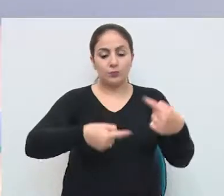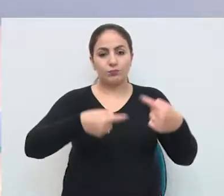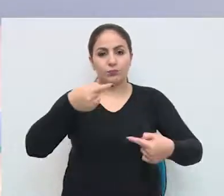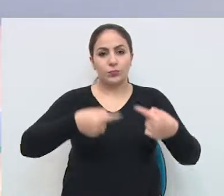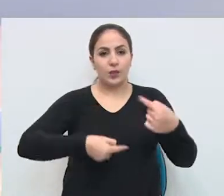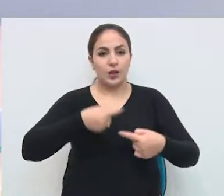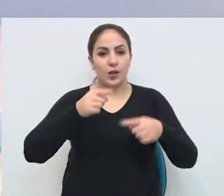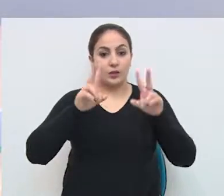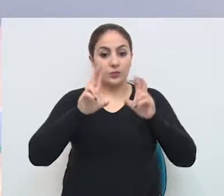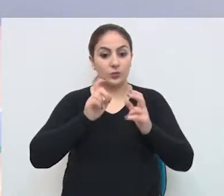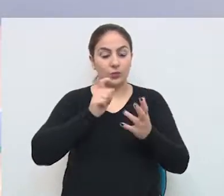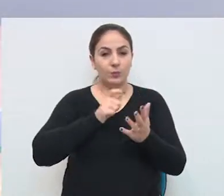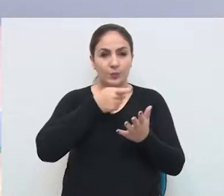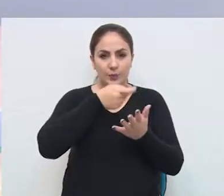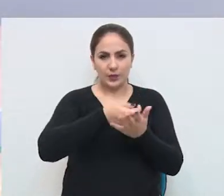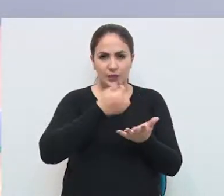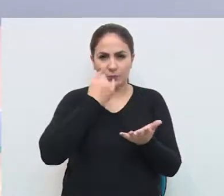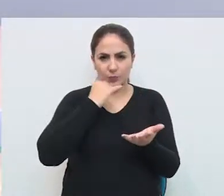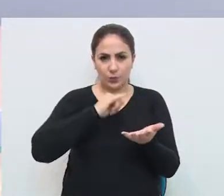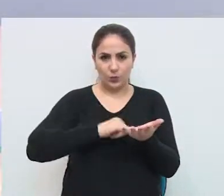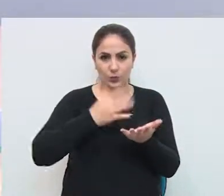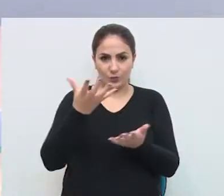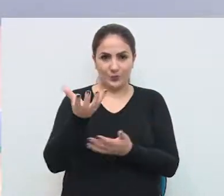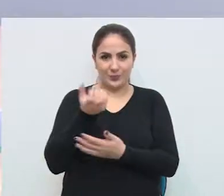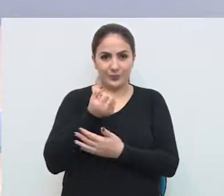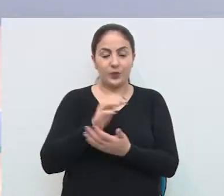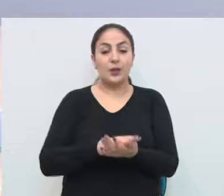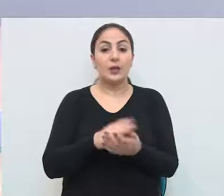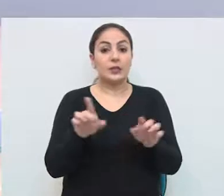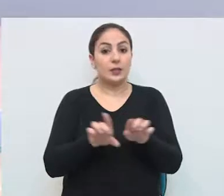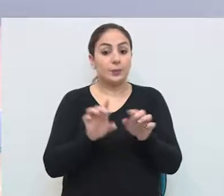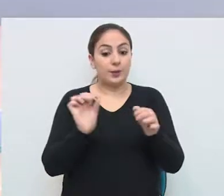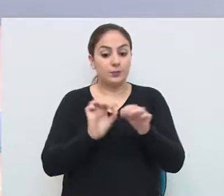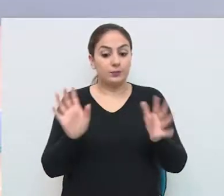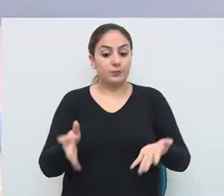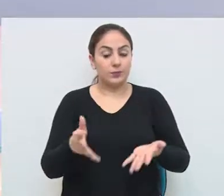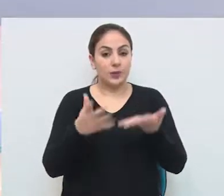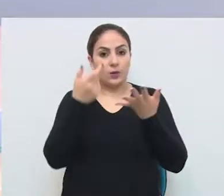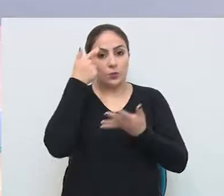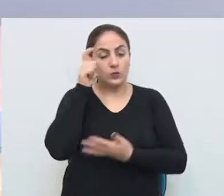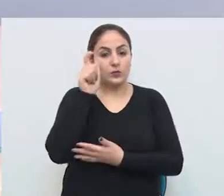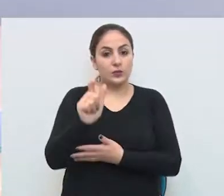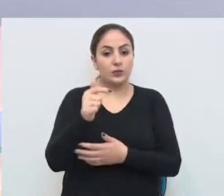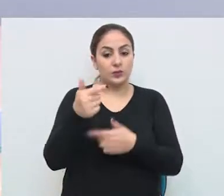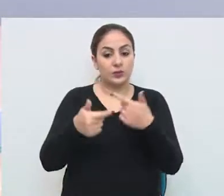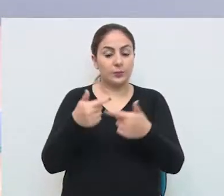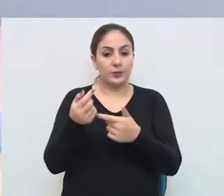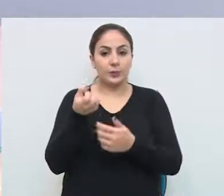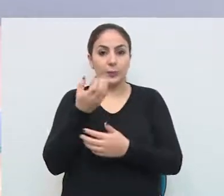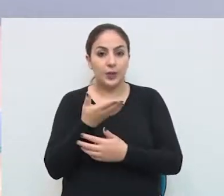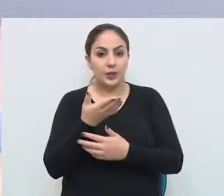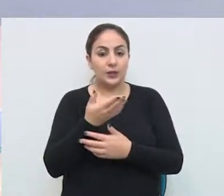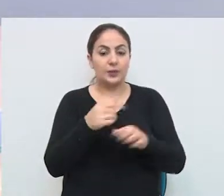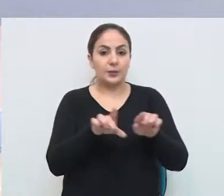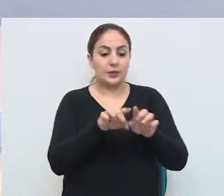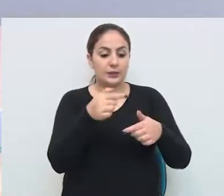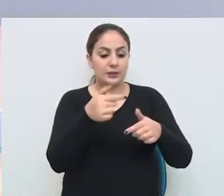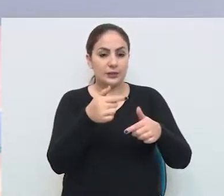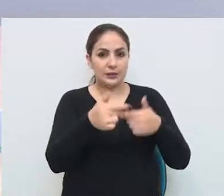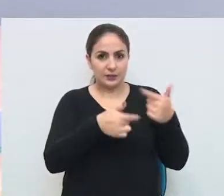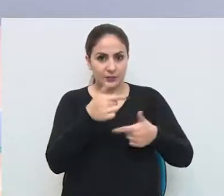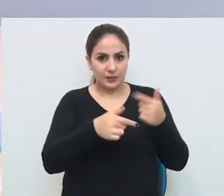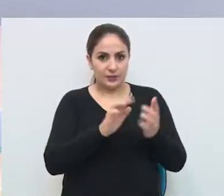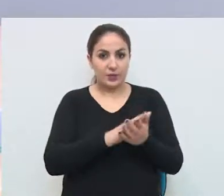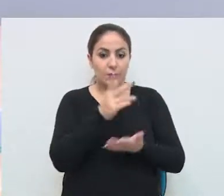Oportunizar o debate sobre a cobrança de impostos e promover a conscientização do valor de bens e serviços é o que pretende um